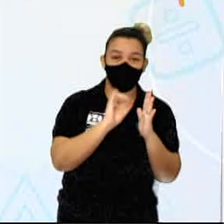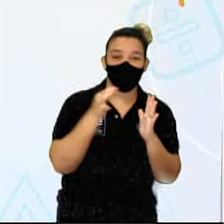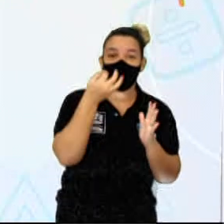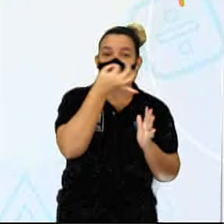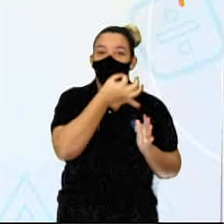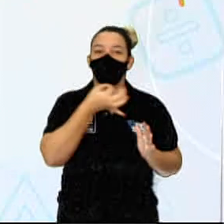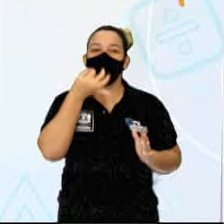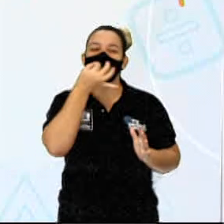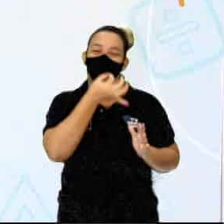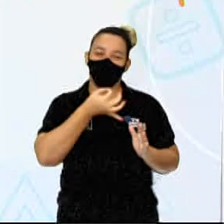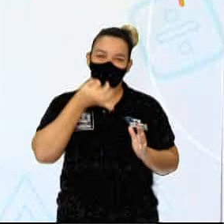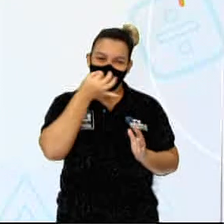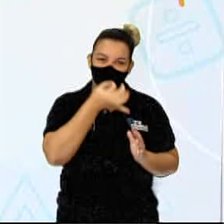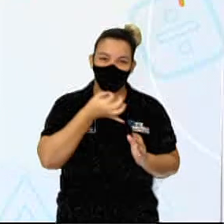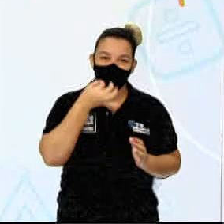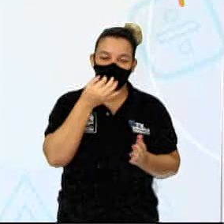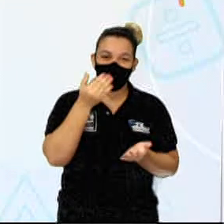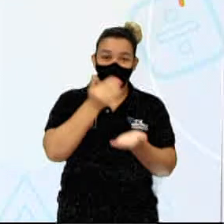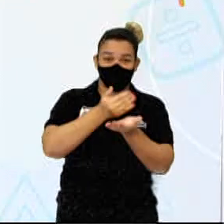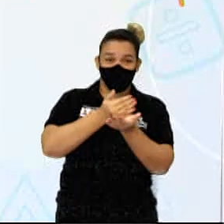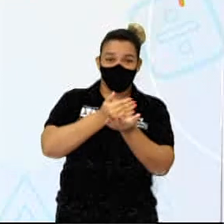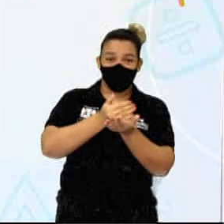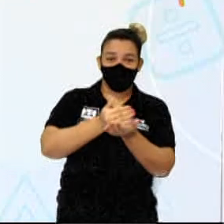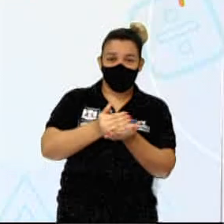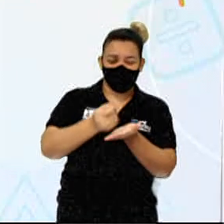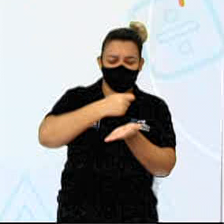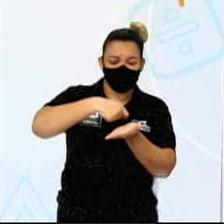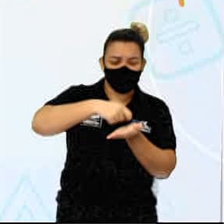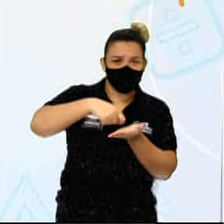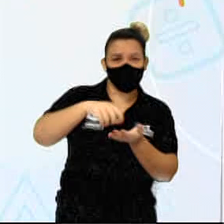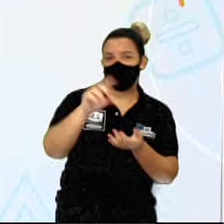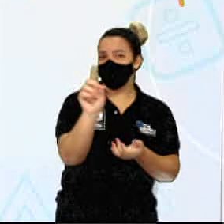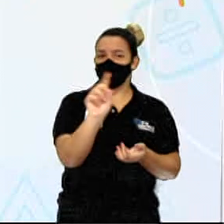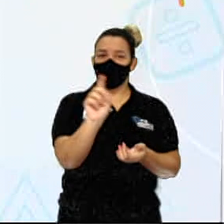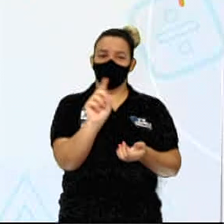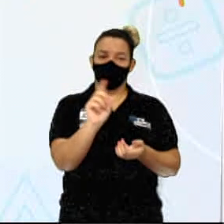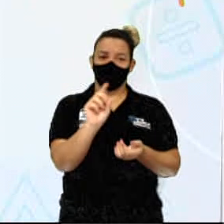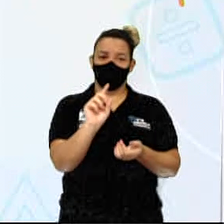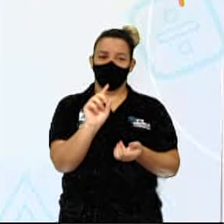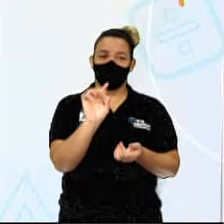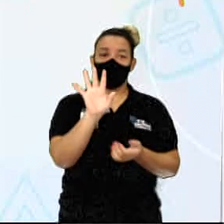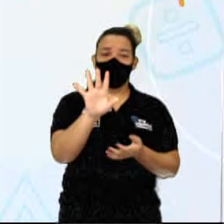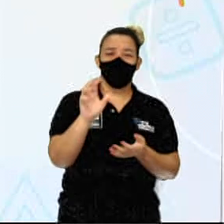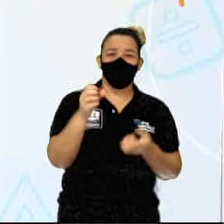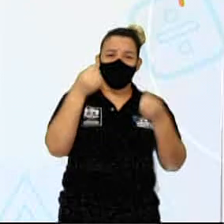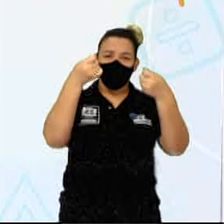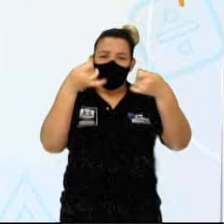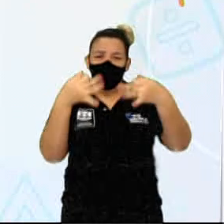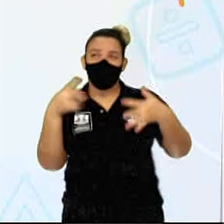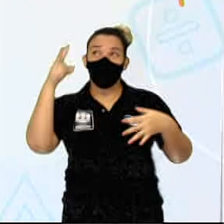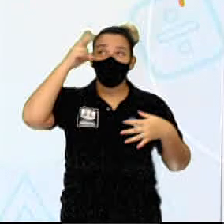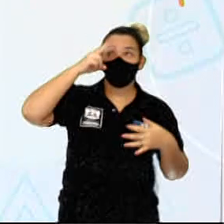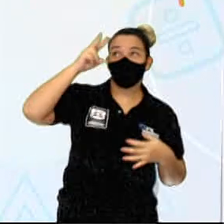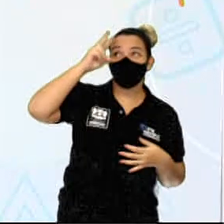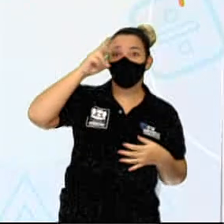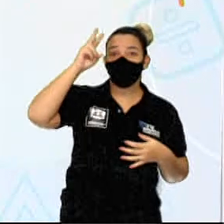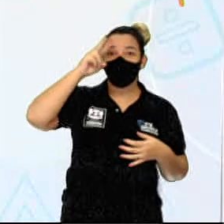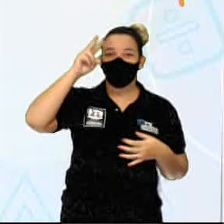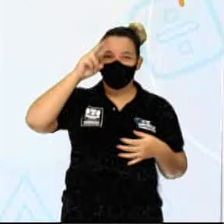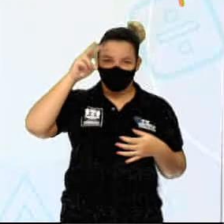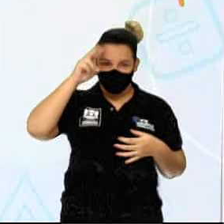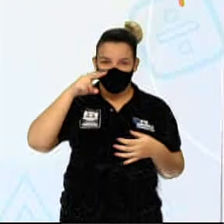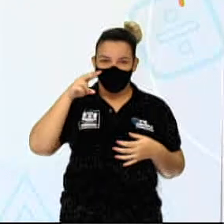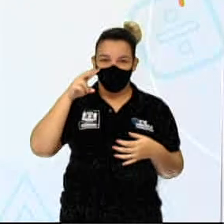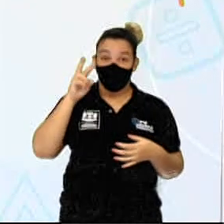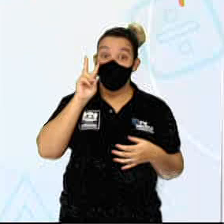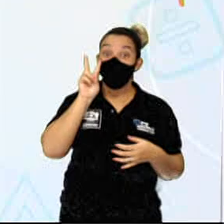ela iniciou, não com um texto escrito, mas sim com contagem mesmo dessas histórias ao ar livre.